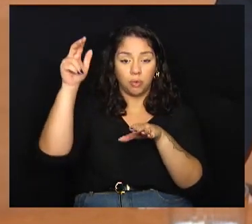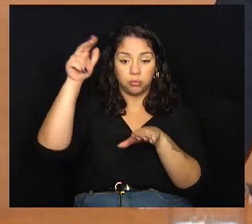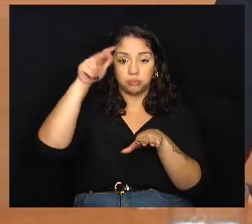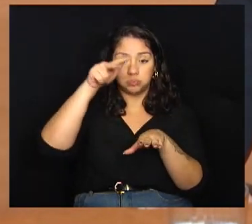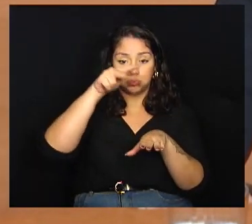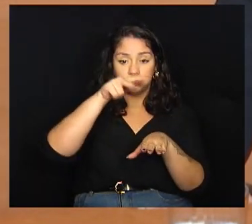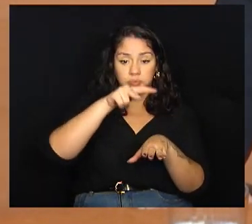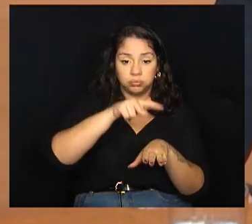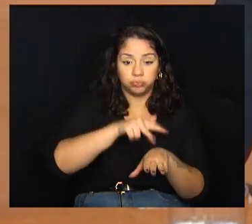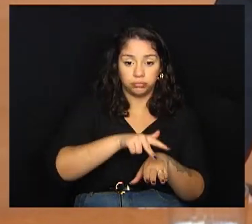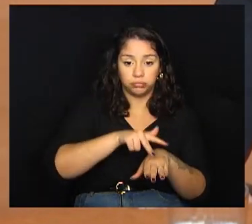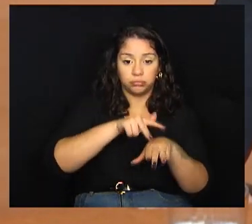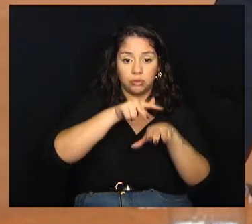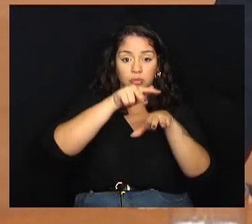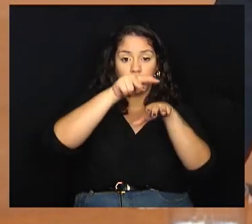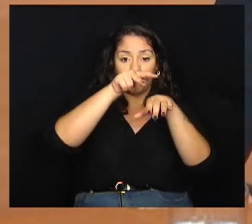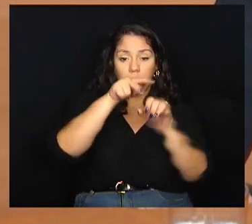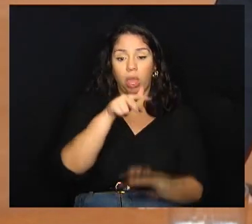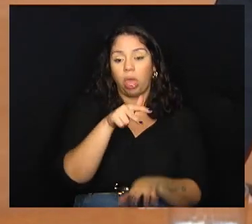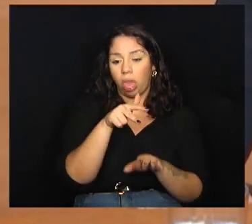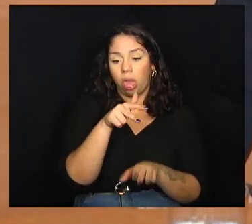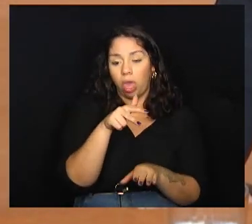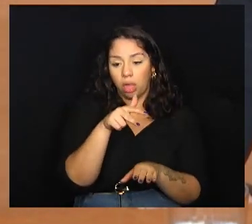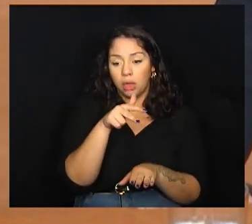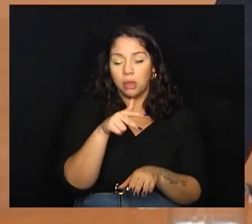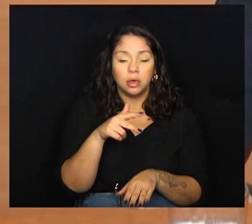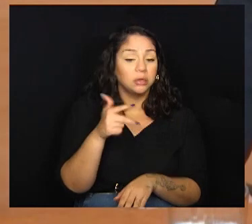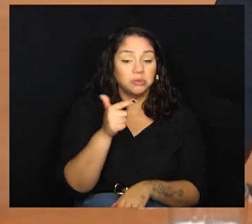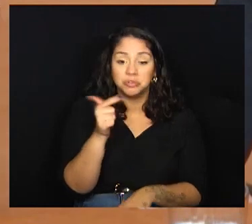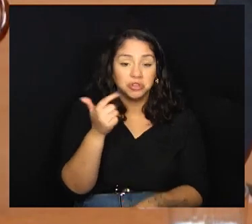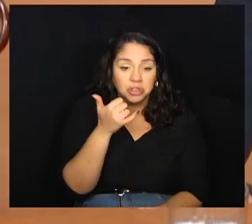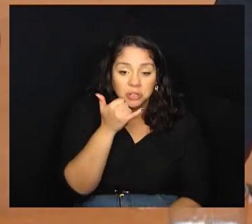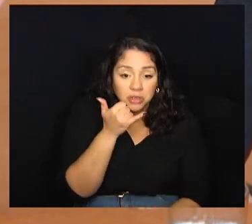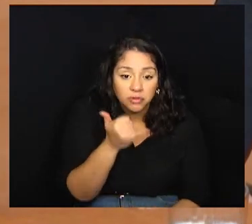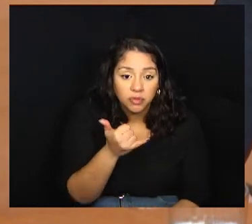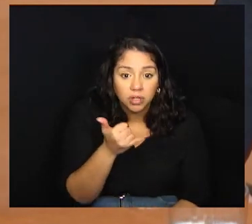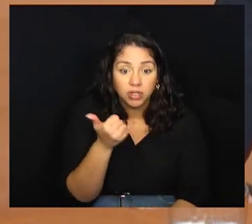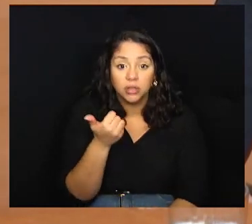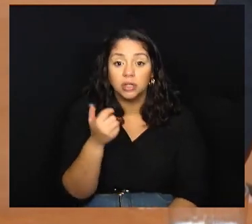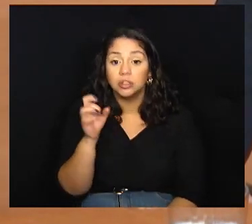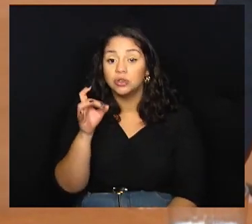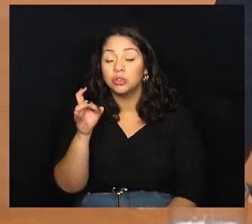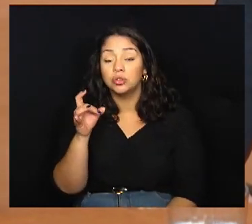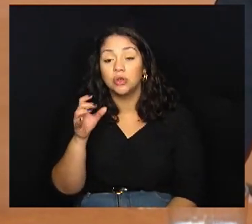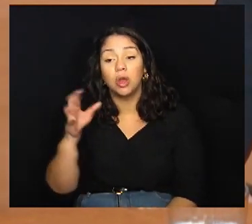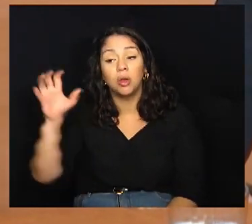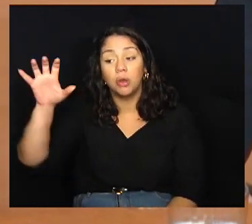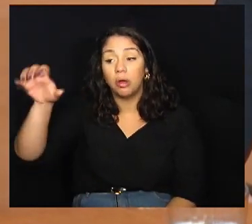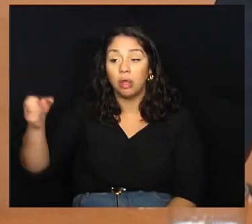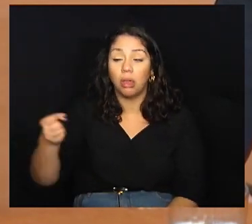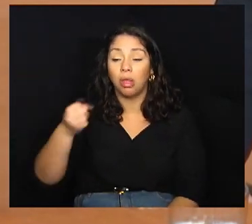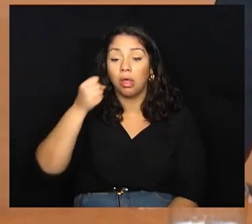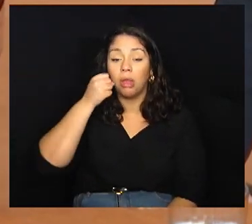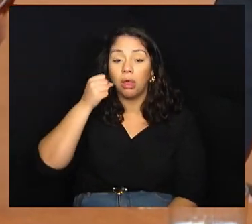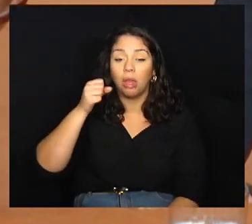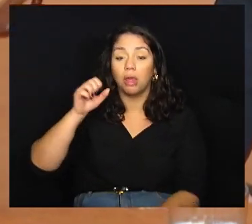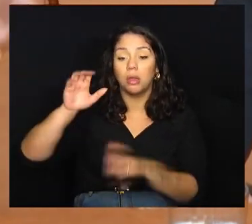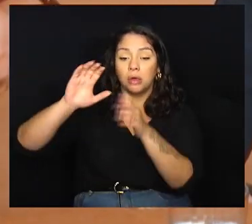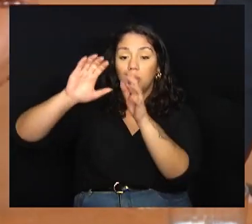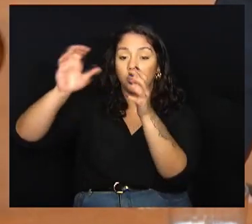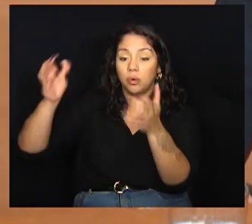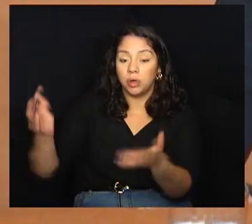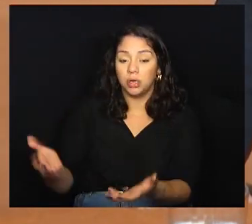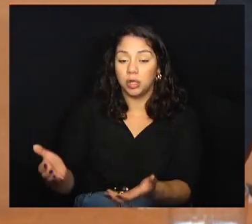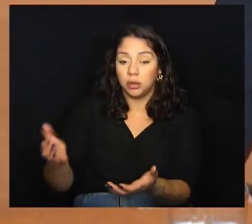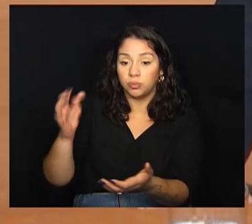eixos. Né? E não se tinha telefone, não tinha orelhão, né? Então eu parei o carro ali, porque o carro não ia nem